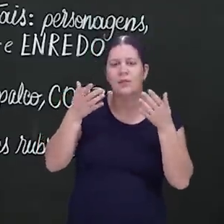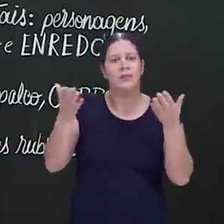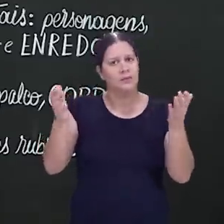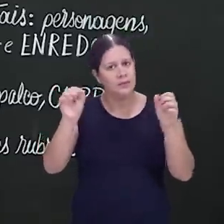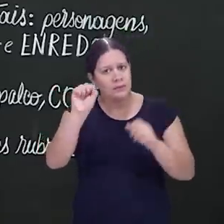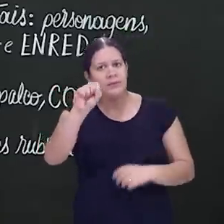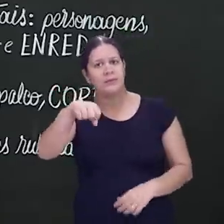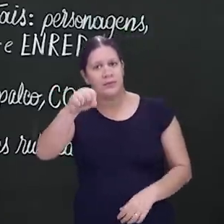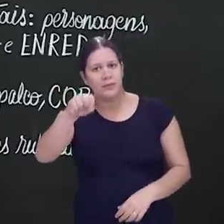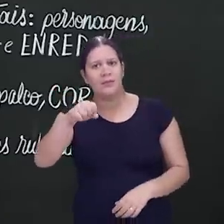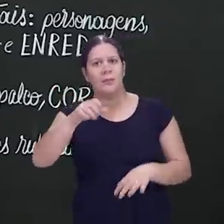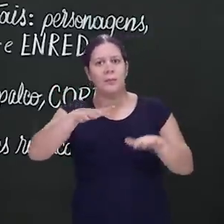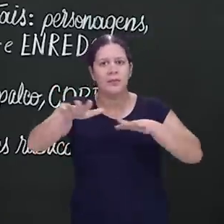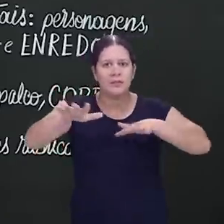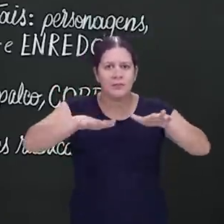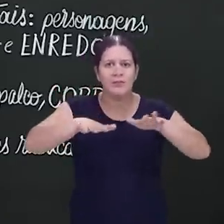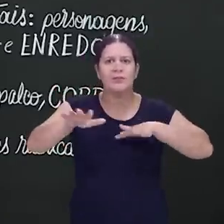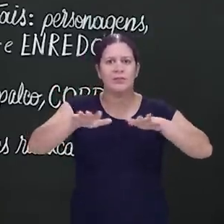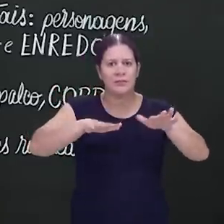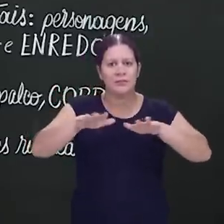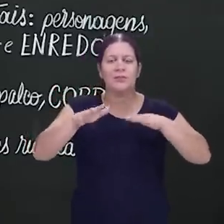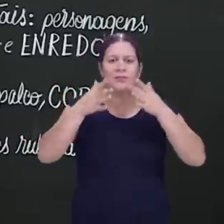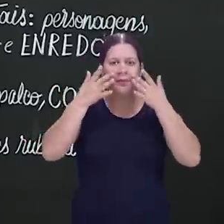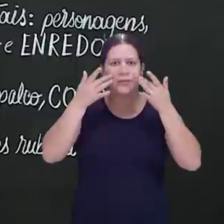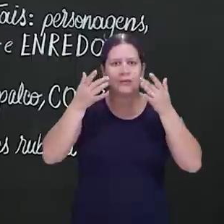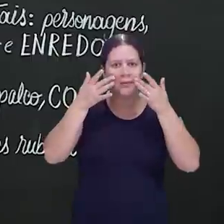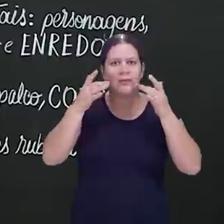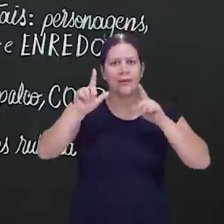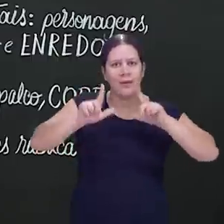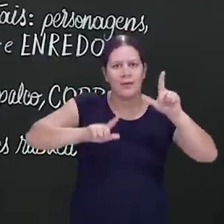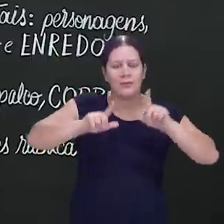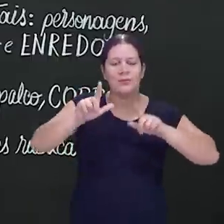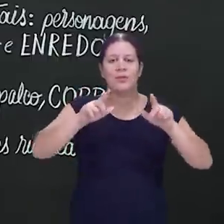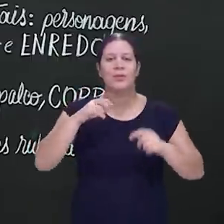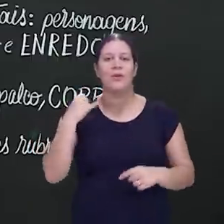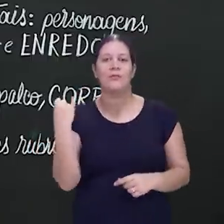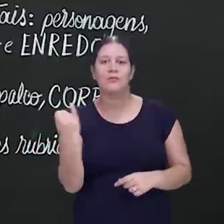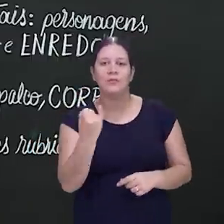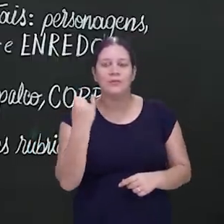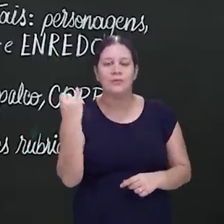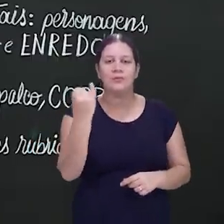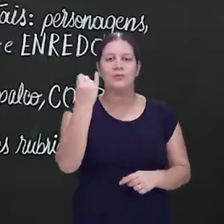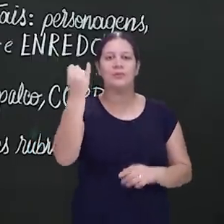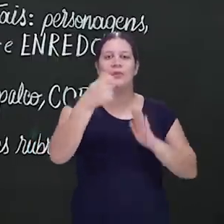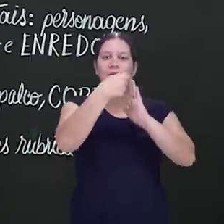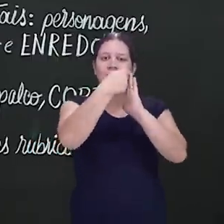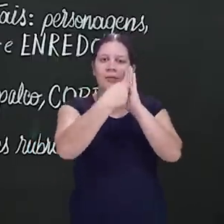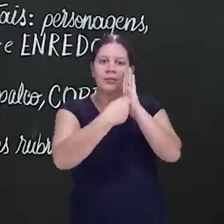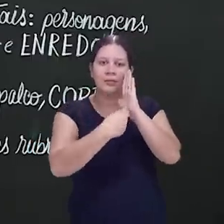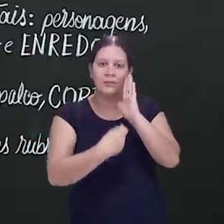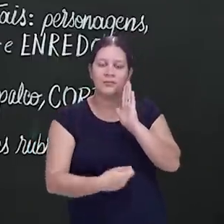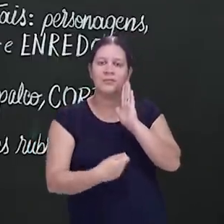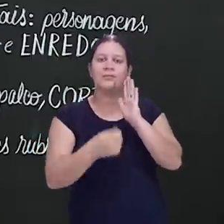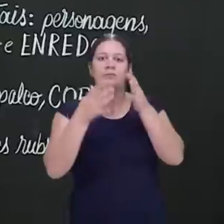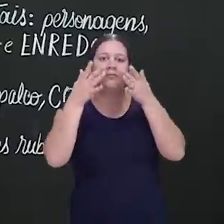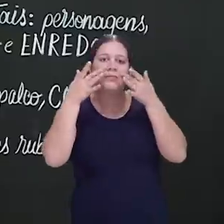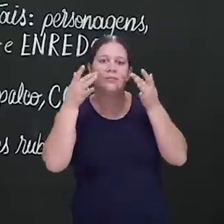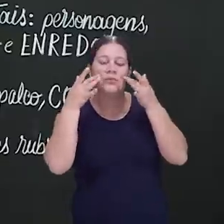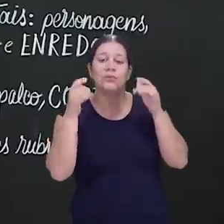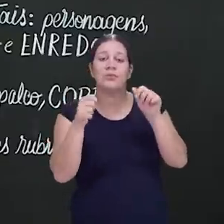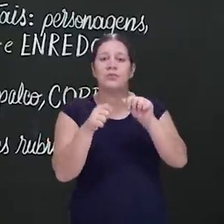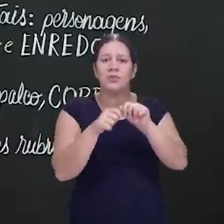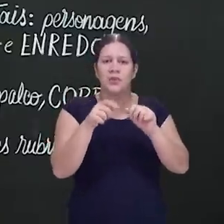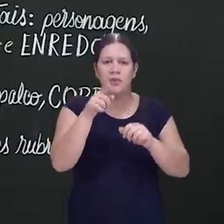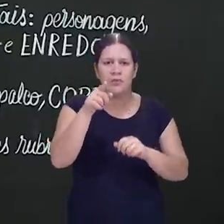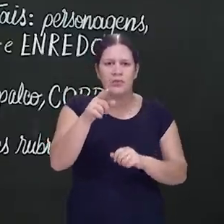uma manifestação do teatro que é o texto dramático, elemento fundamental de um roteiro para ser encenado.